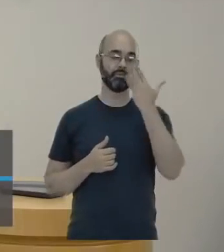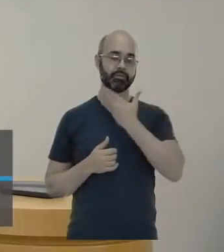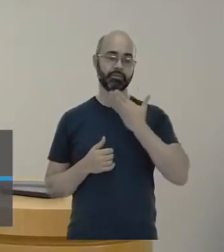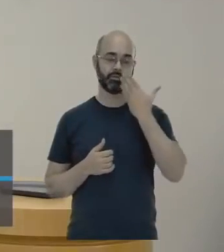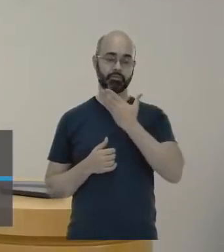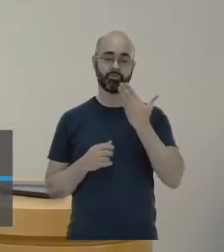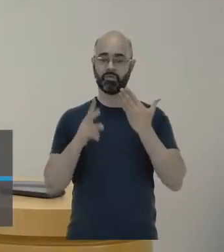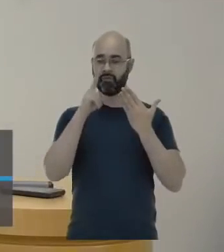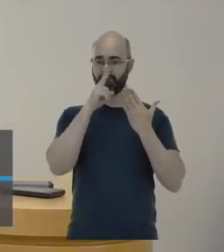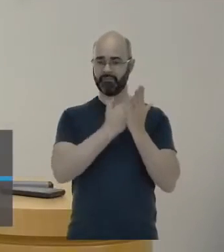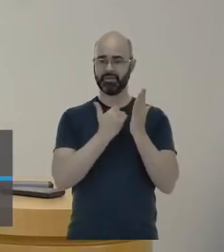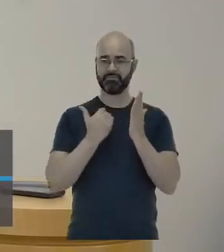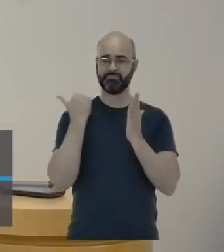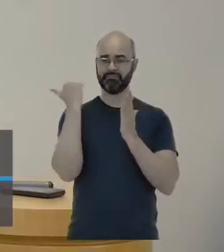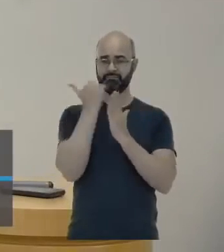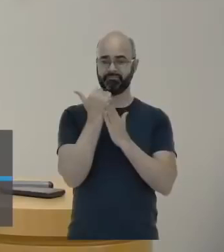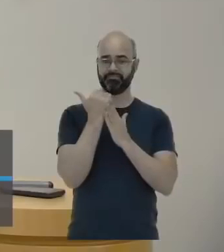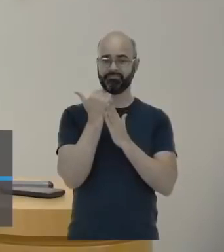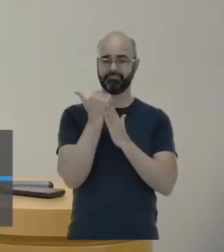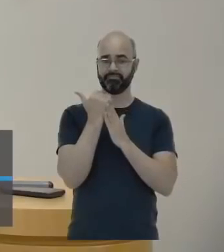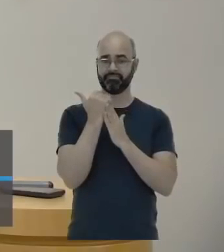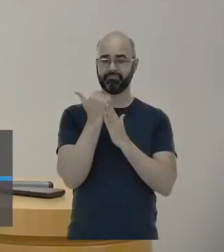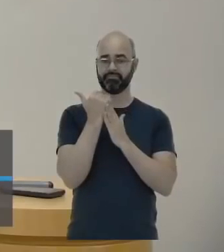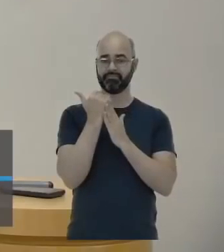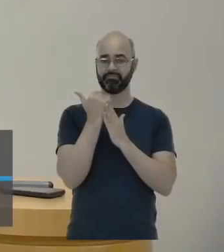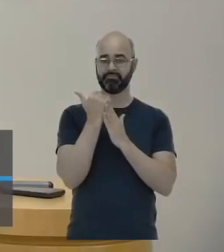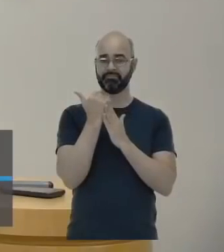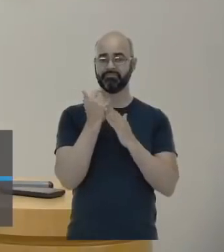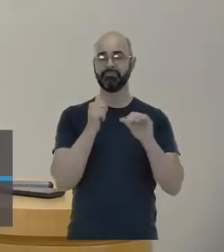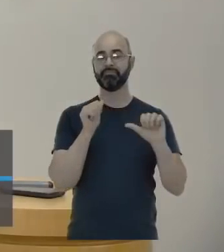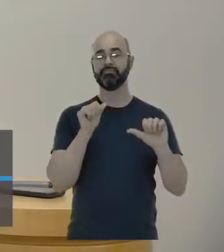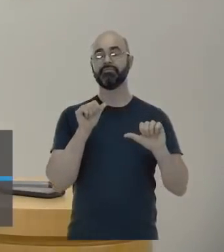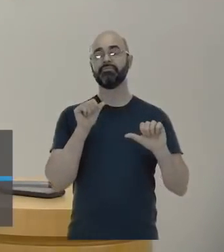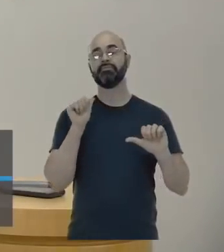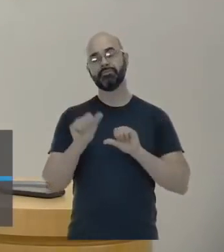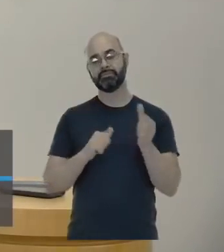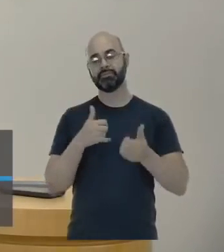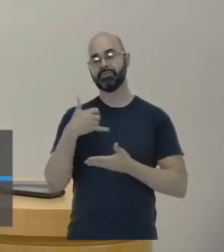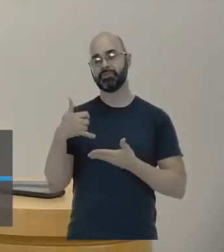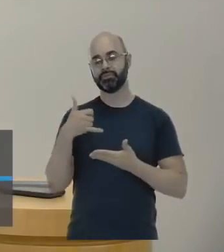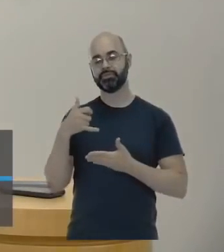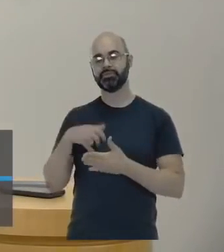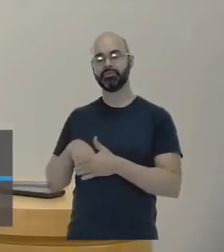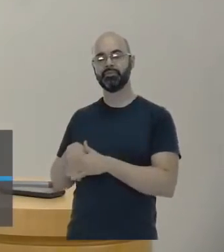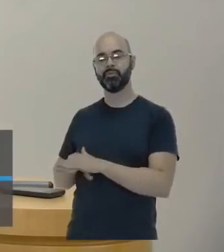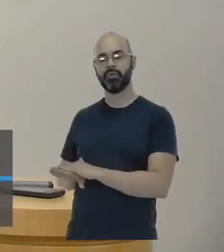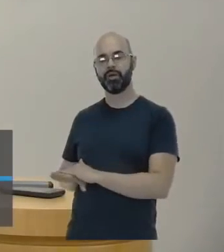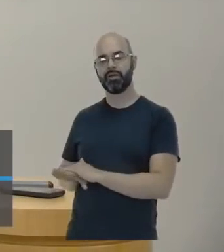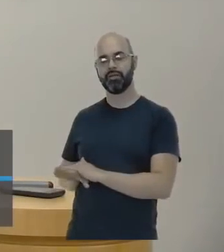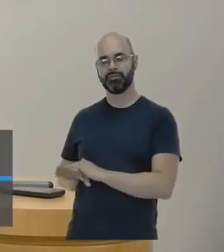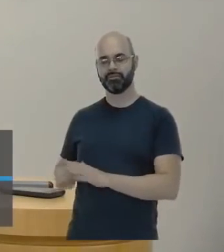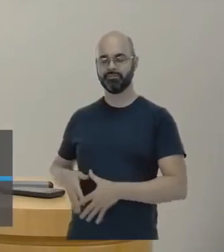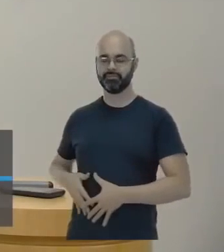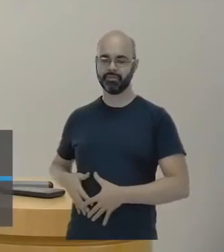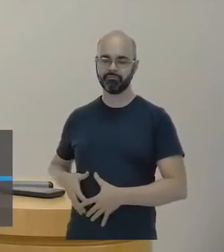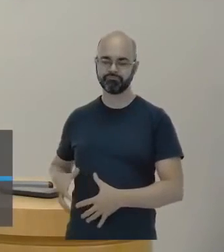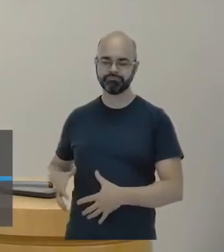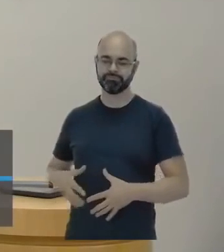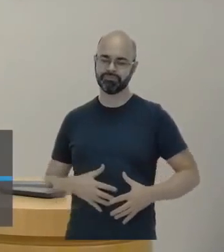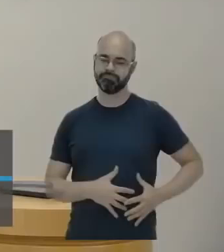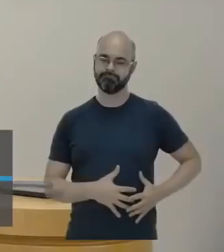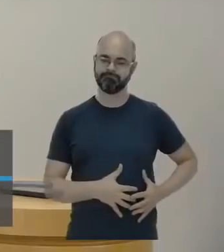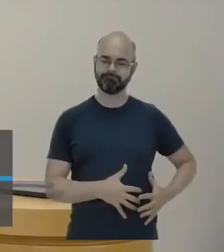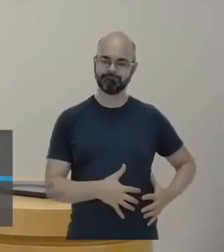tiver demais no nosso corpo, ele vai ser transformado em gordura e vai ser guardado, vai ser armazenado.